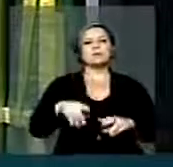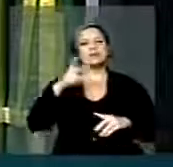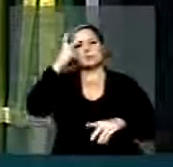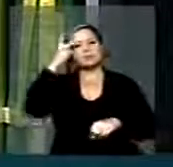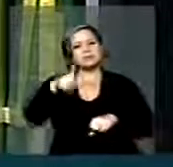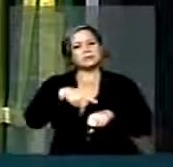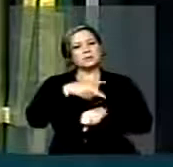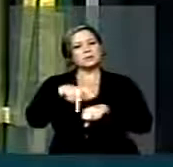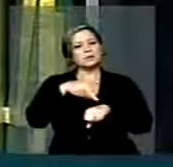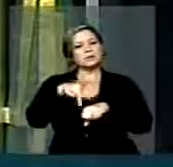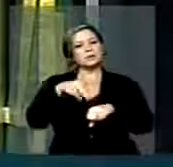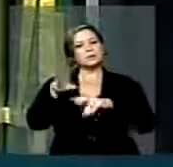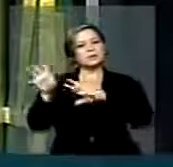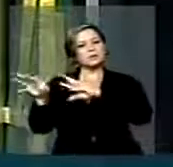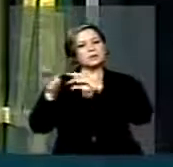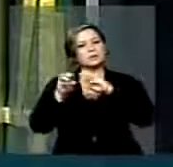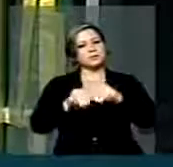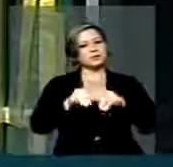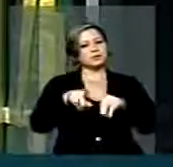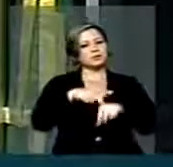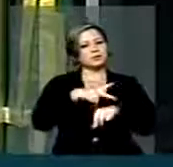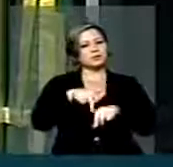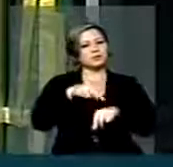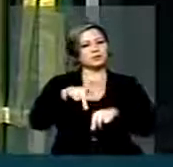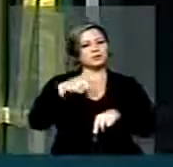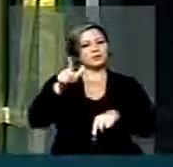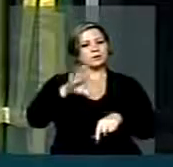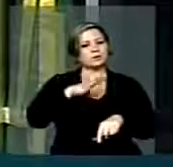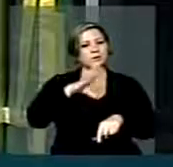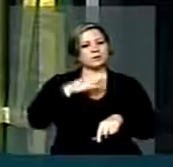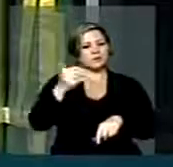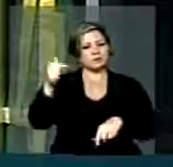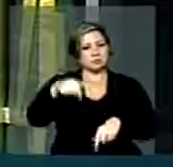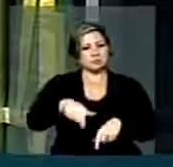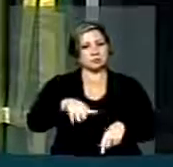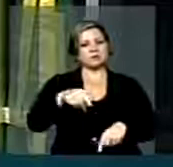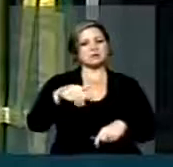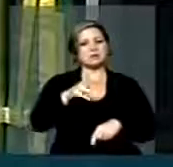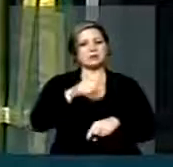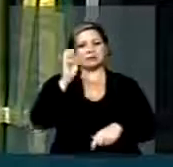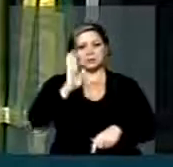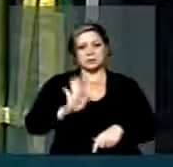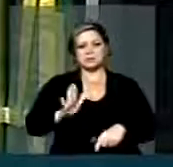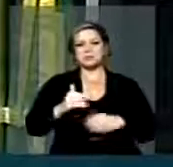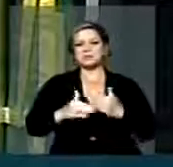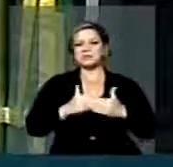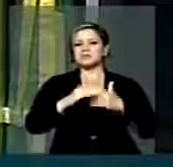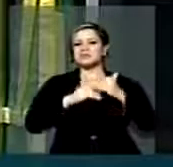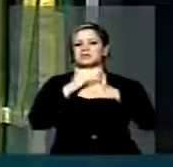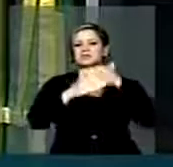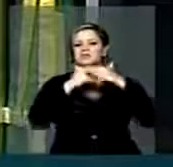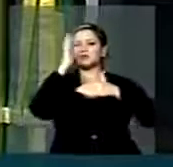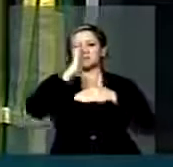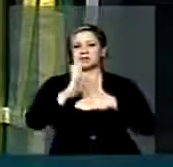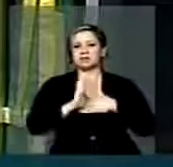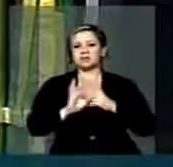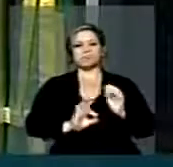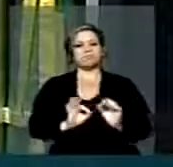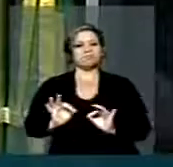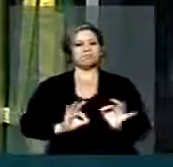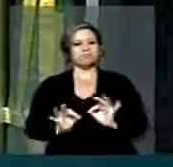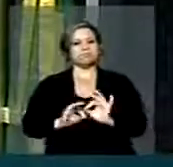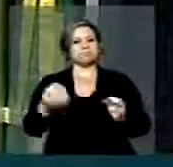imigrações. Imigrante vem com a cara e com a coragem, num novo país, para construir esse país. Nós construímos essa bela